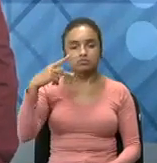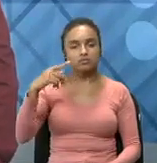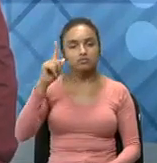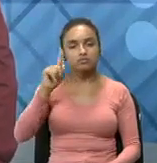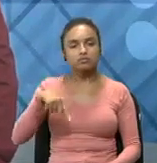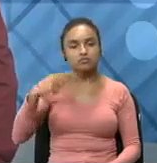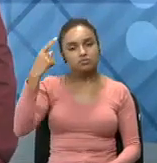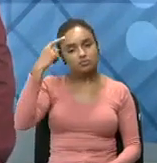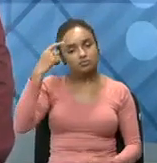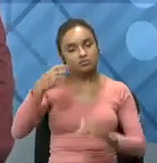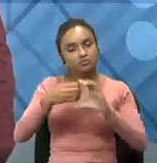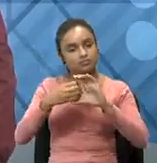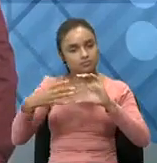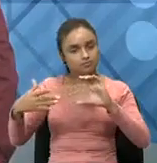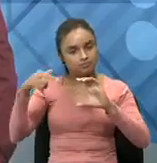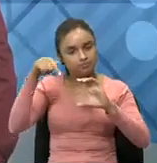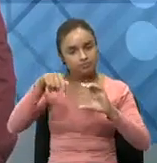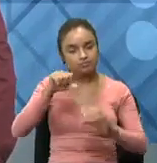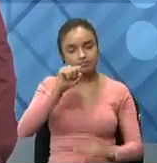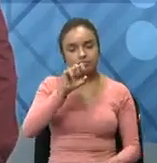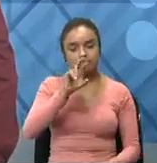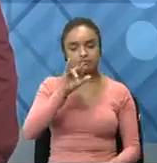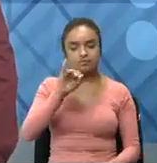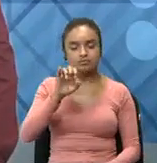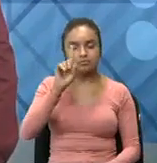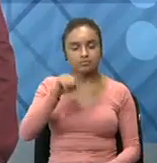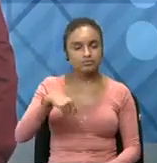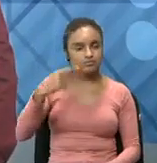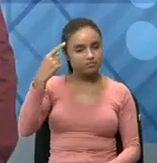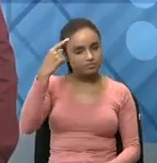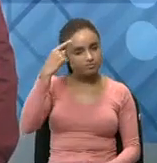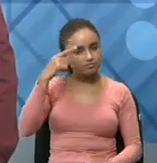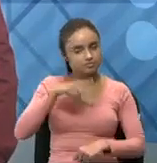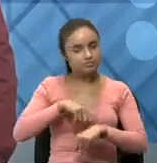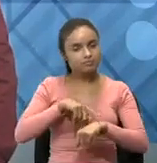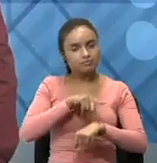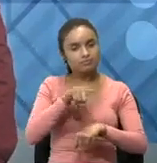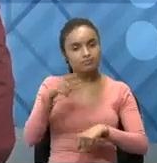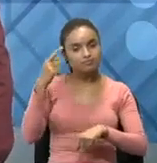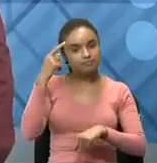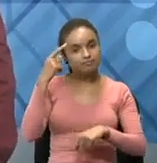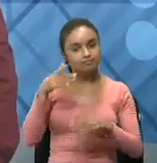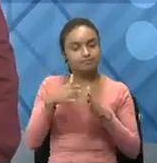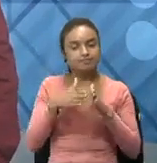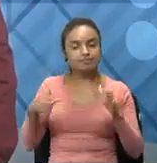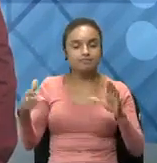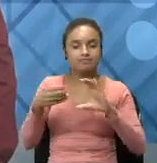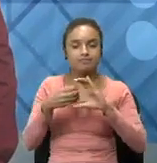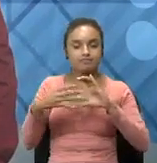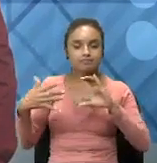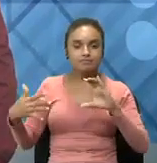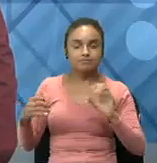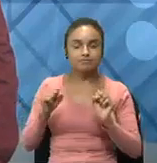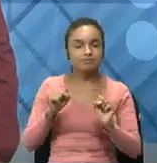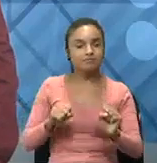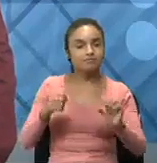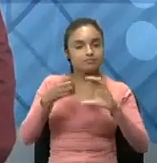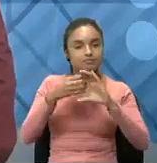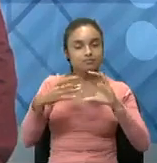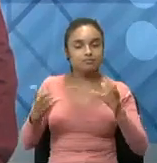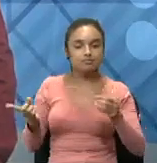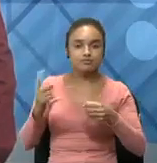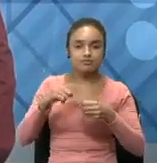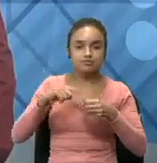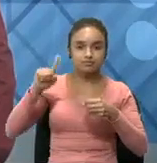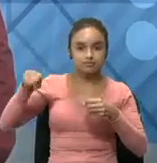a característica dessa série. Então eu vou dar um tempinho para que você pense sobre essas características e possa classificar, e eu volto